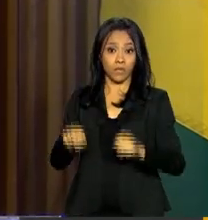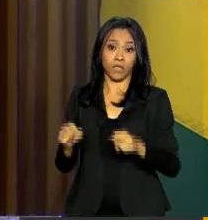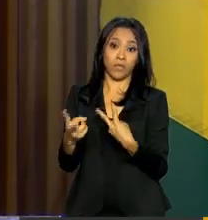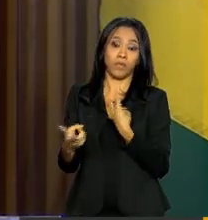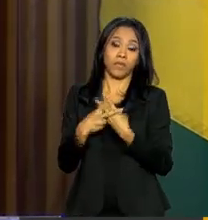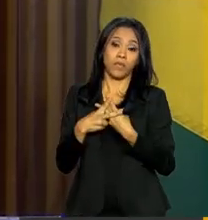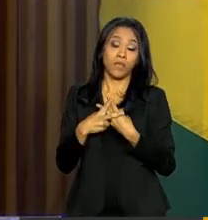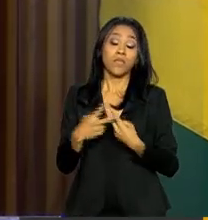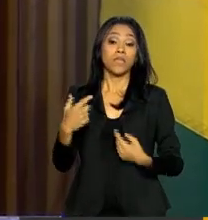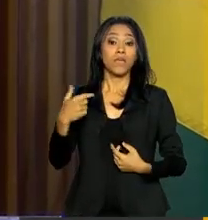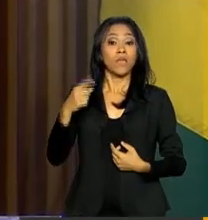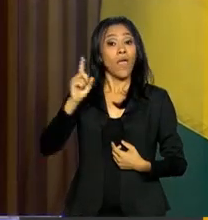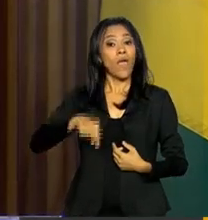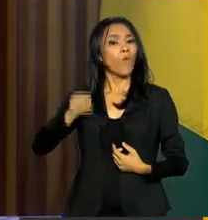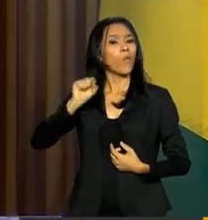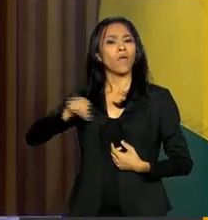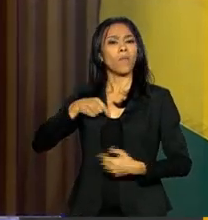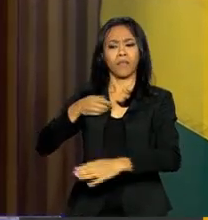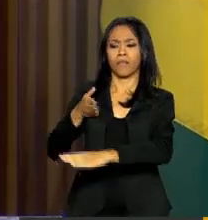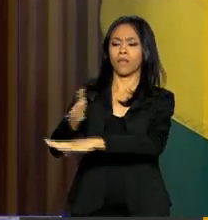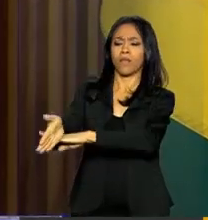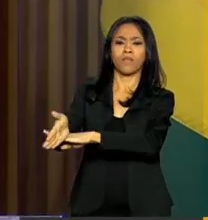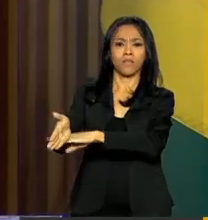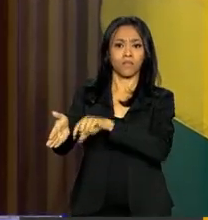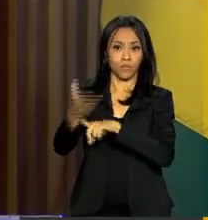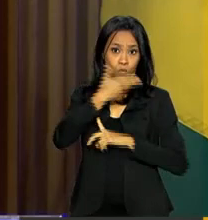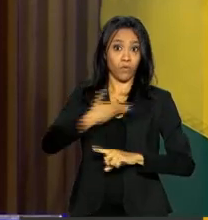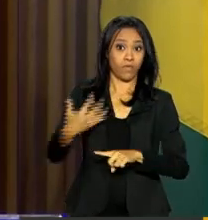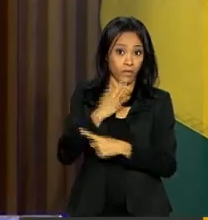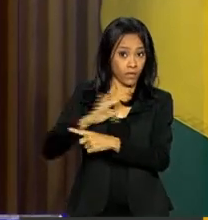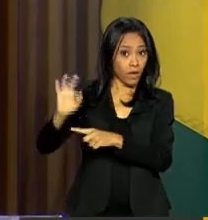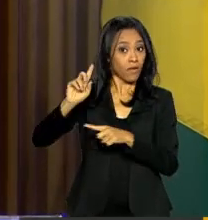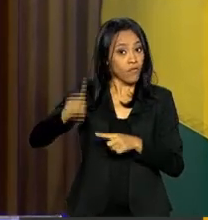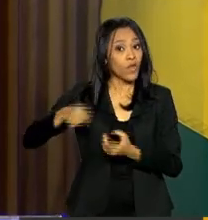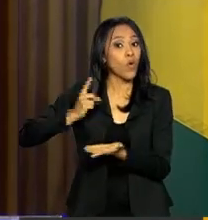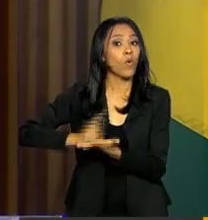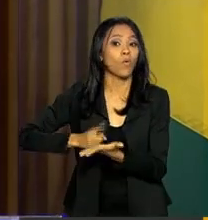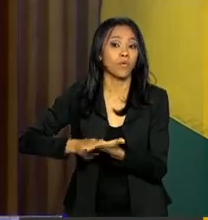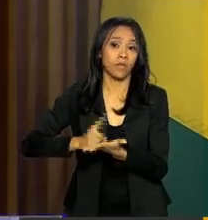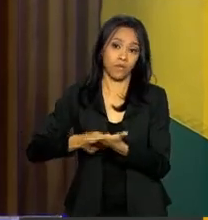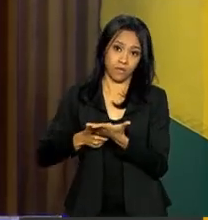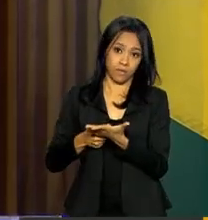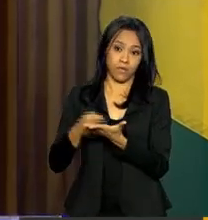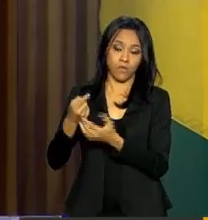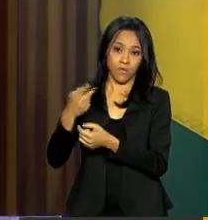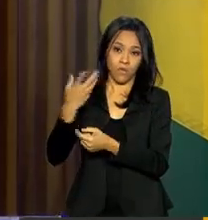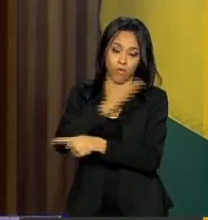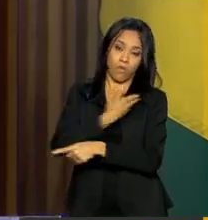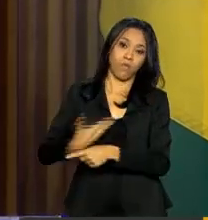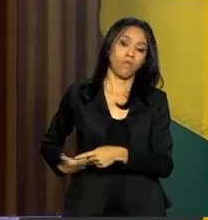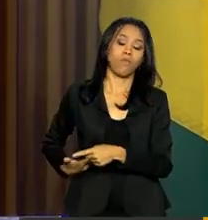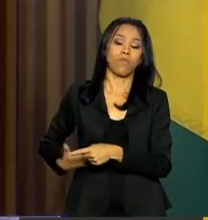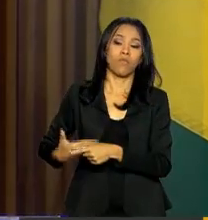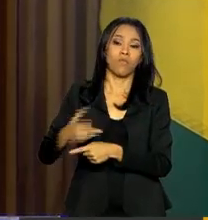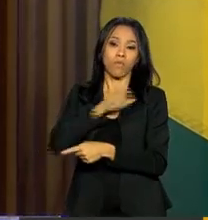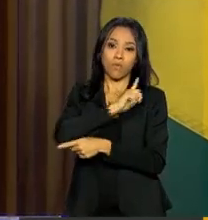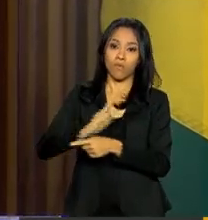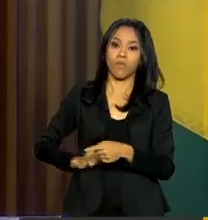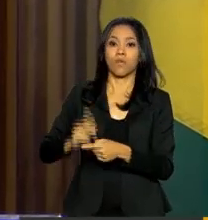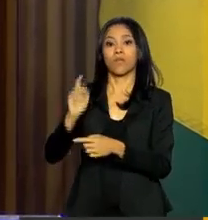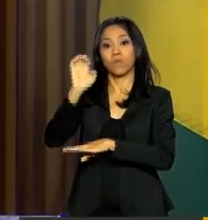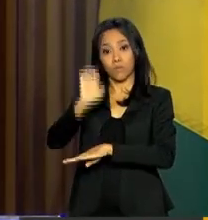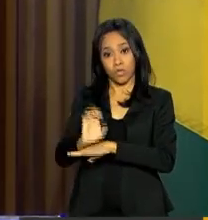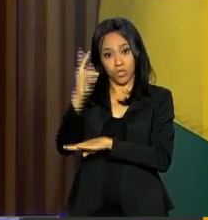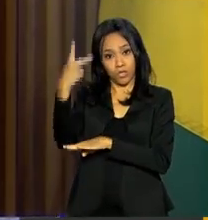intervenção que eu chamo de cooperativa porque foi de comum acordo com o senhor governador do estado luiz fernando pezão